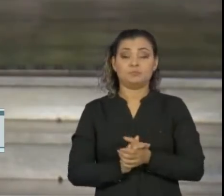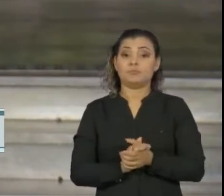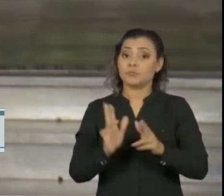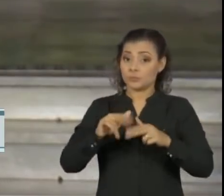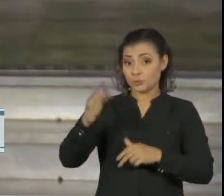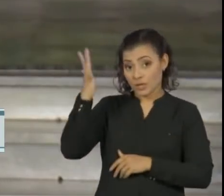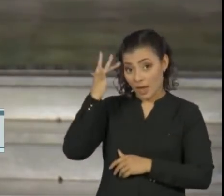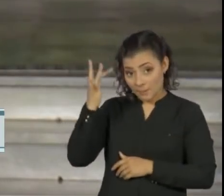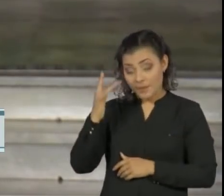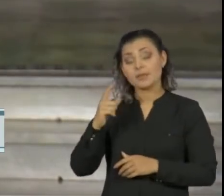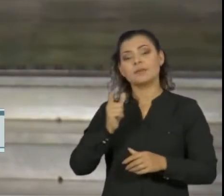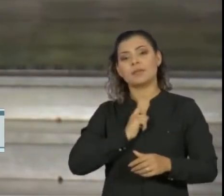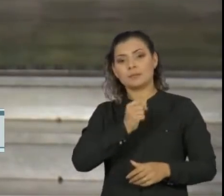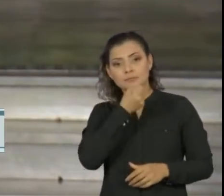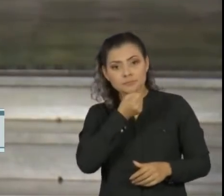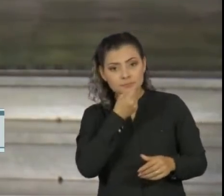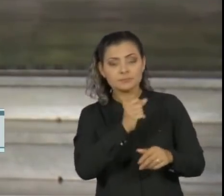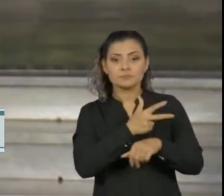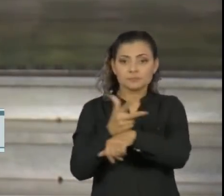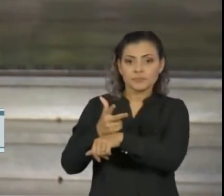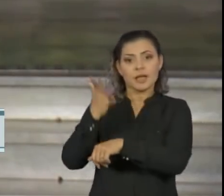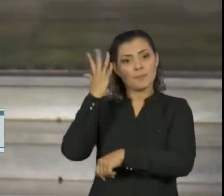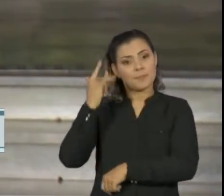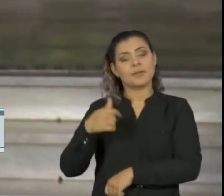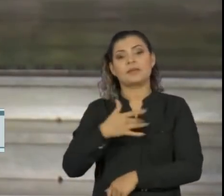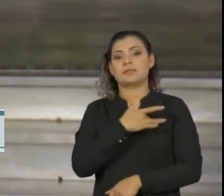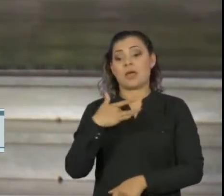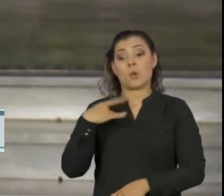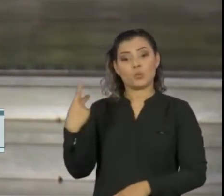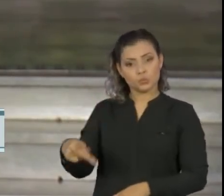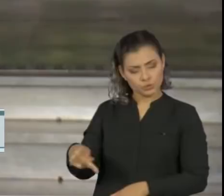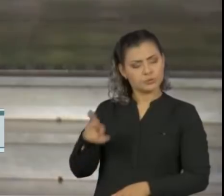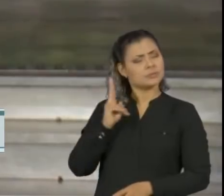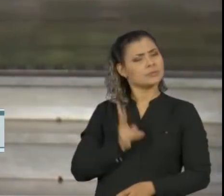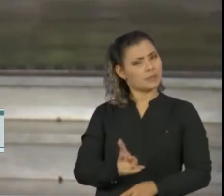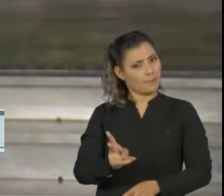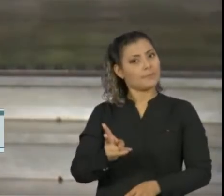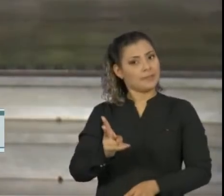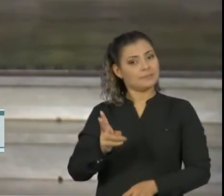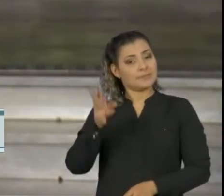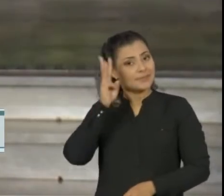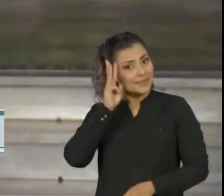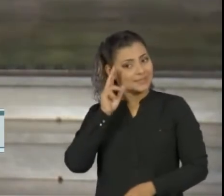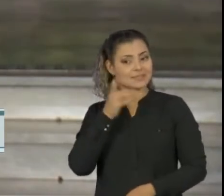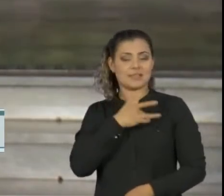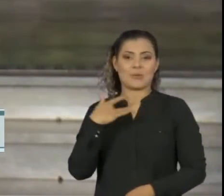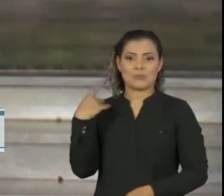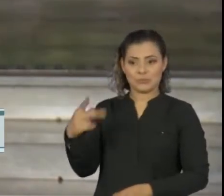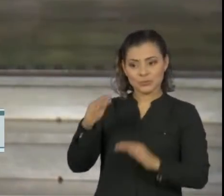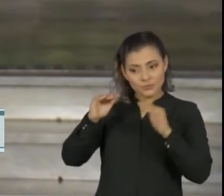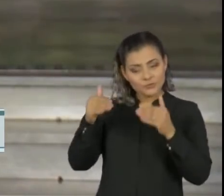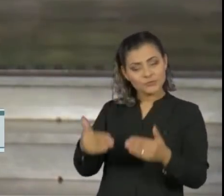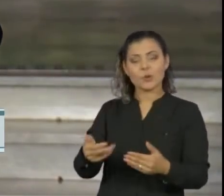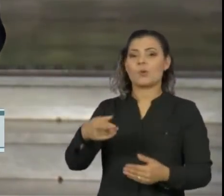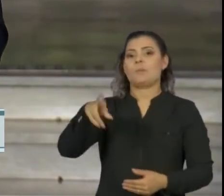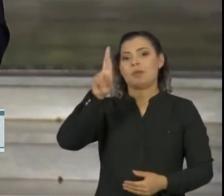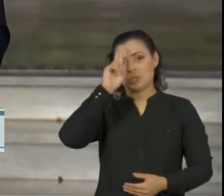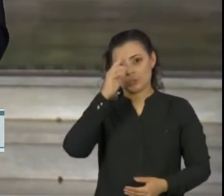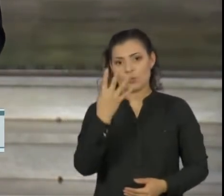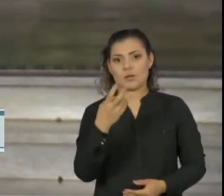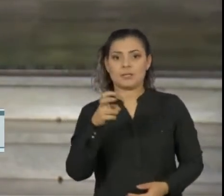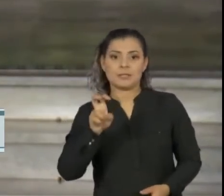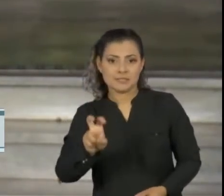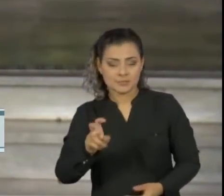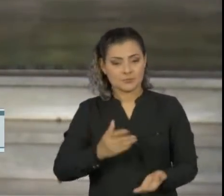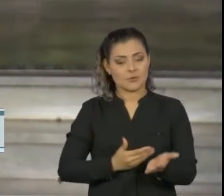amanhã, a coletiva de imprensa será da saúde, como sempre fazemos, e aí dando sequência regularmente às nossas coletivas